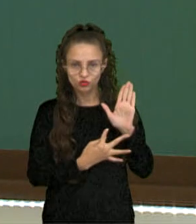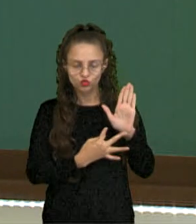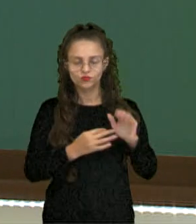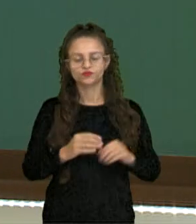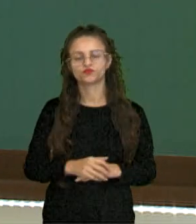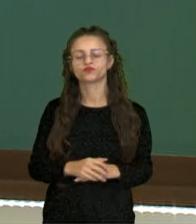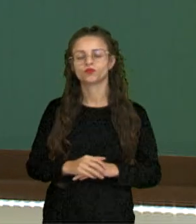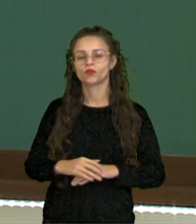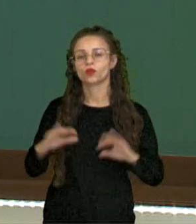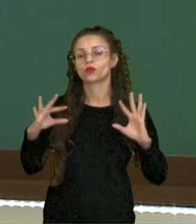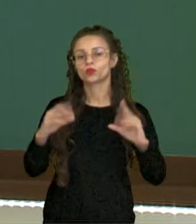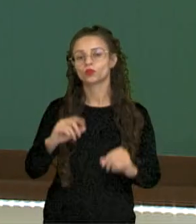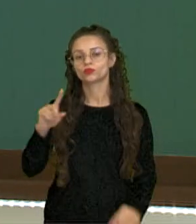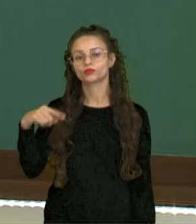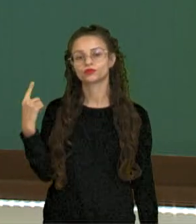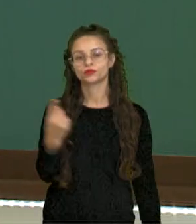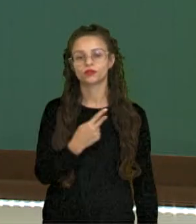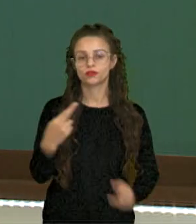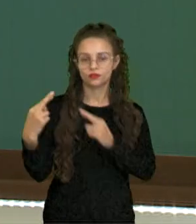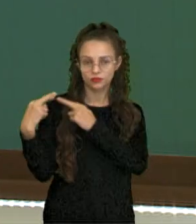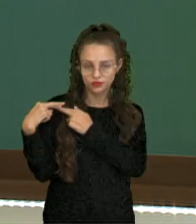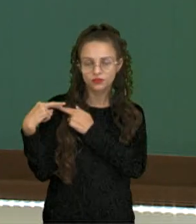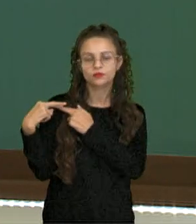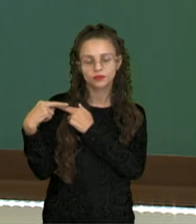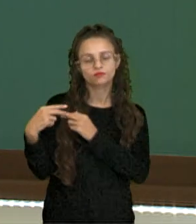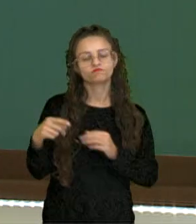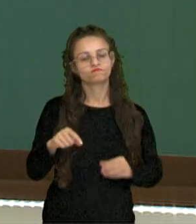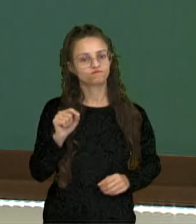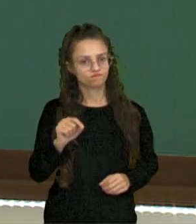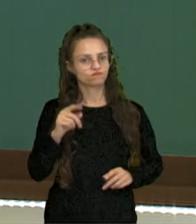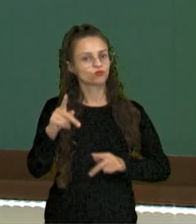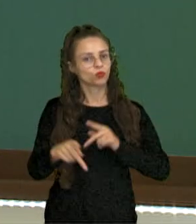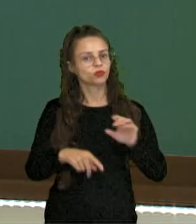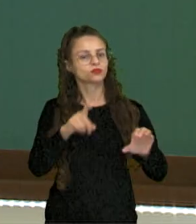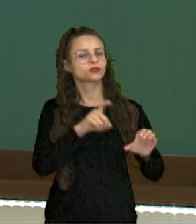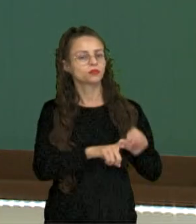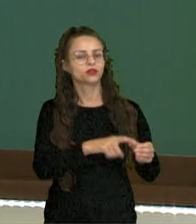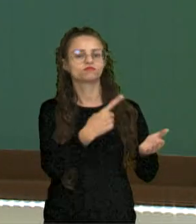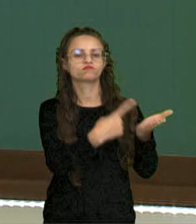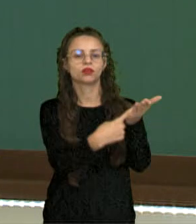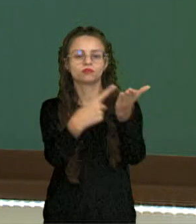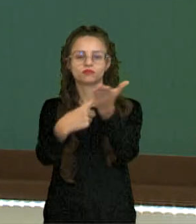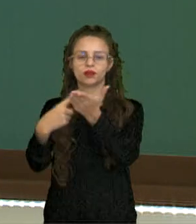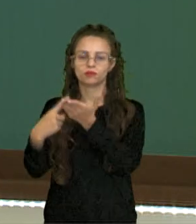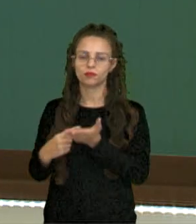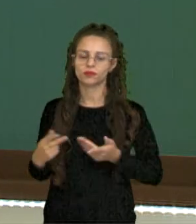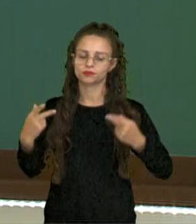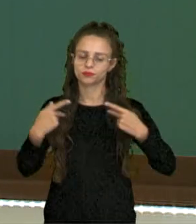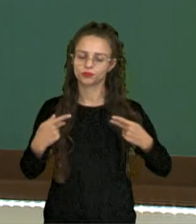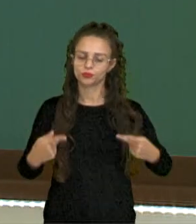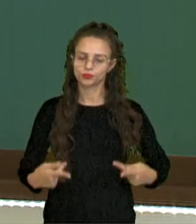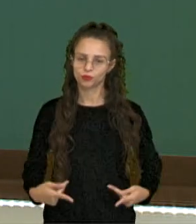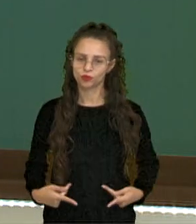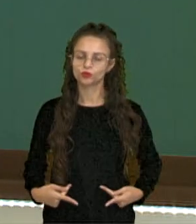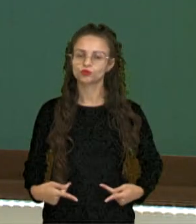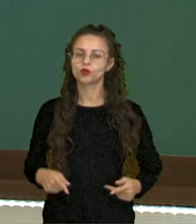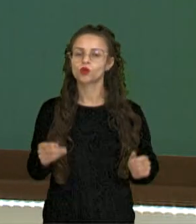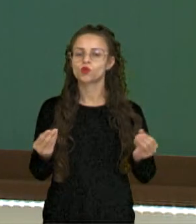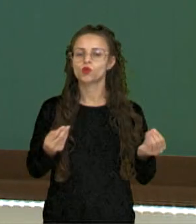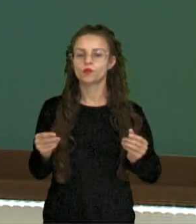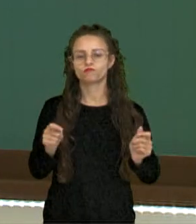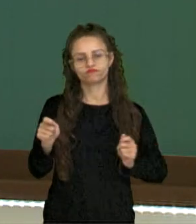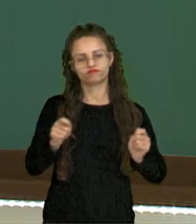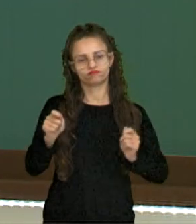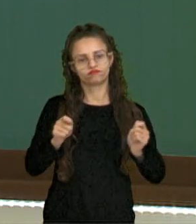todos responsáveis, população depende do comprometimento de cada um com posturas conhecidas que levam à contenção da